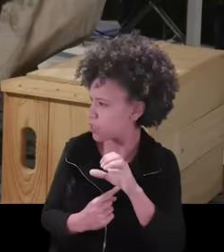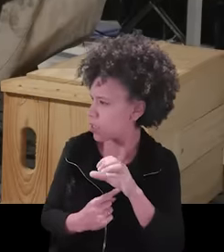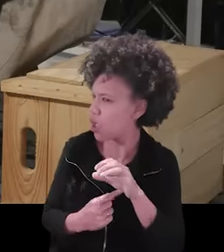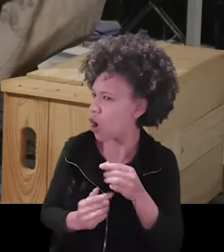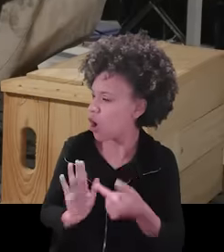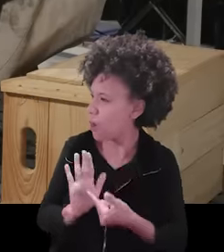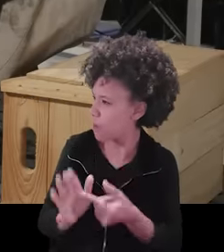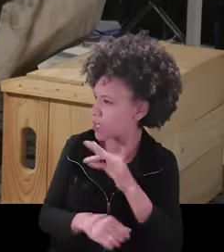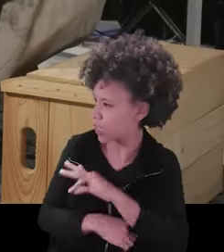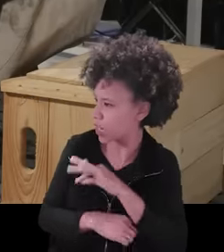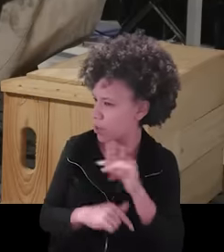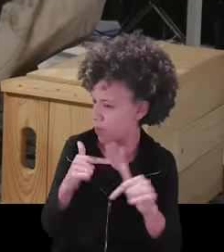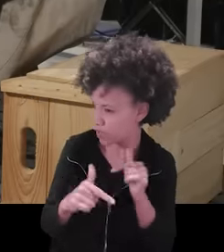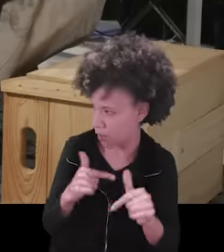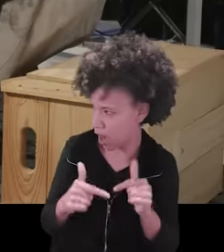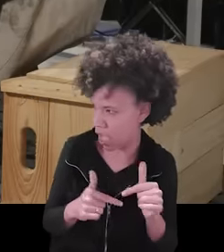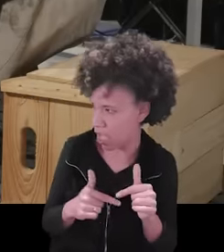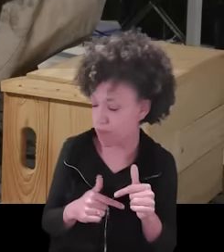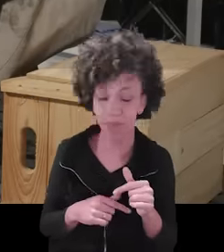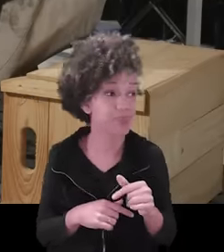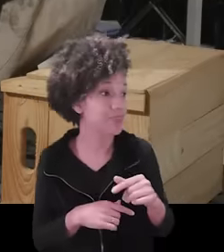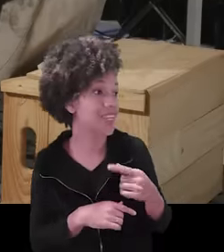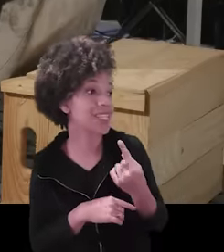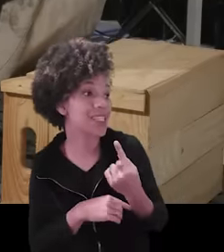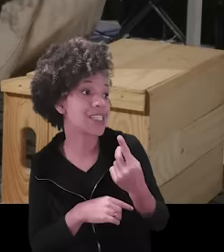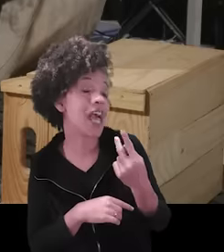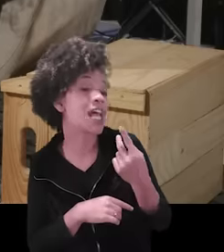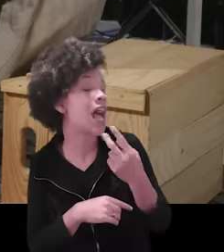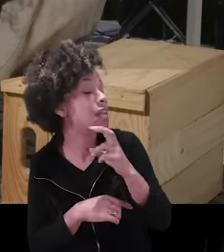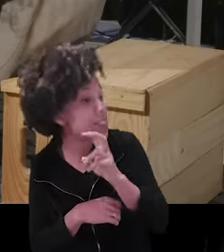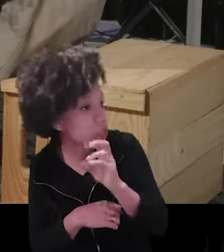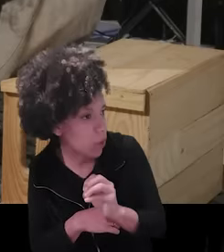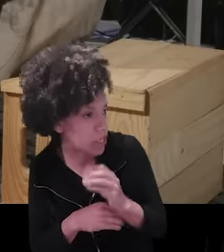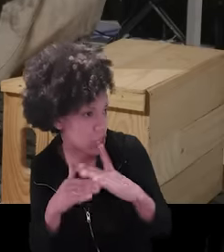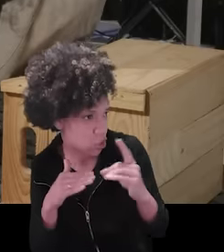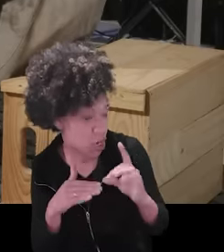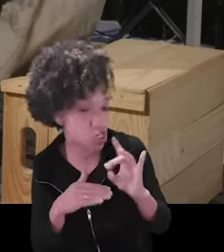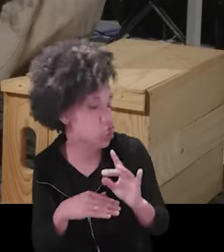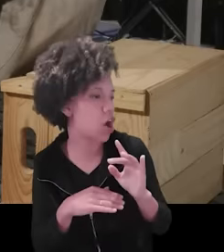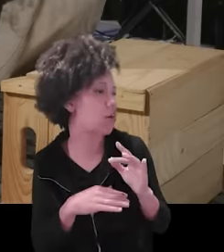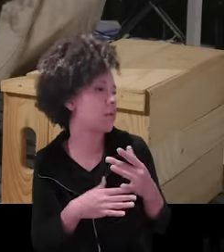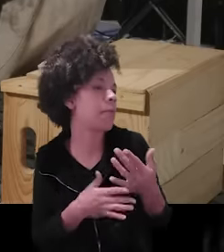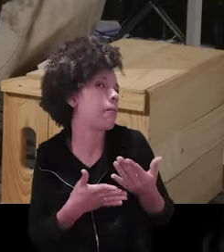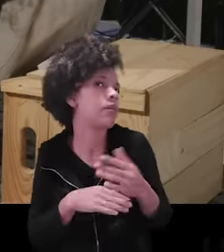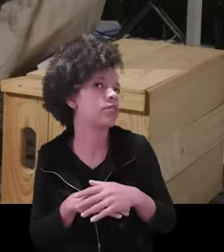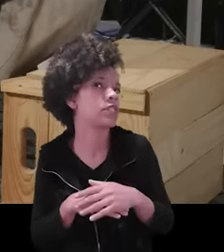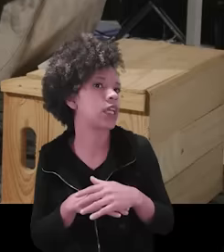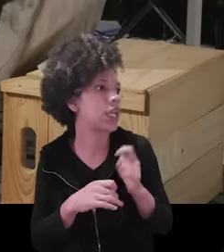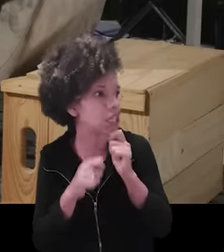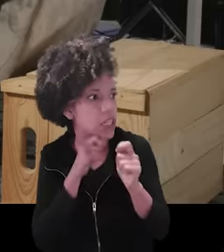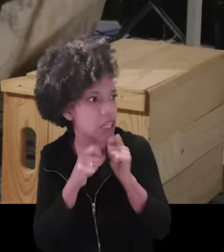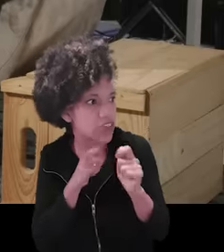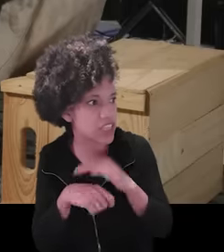tava oferecendo uma grana para você trabalhar lá tipo para ele tava oferecendo $50 só para você ir na